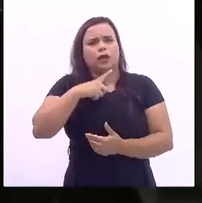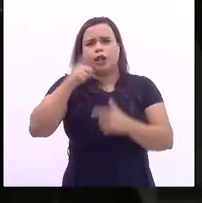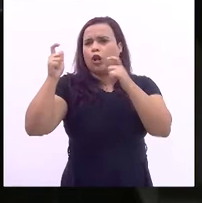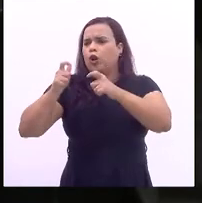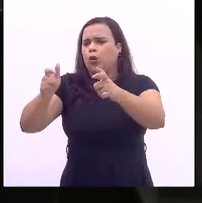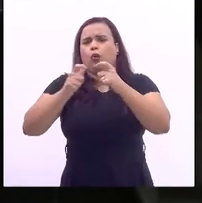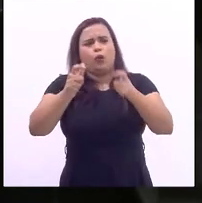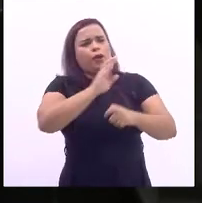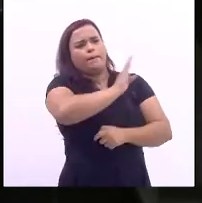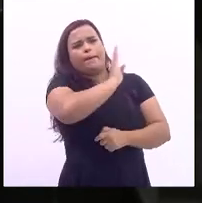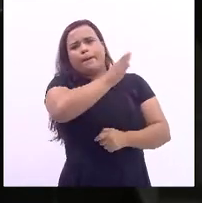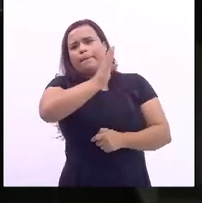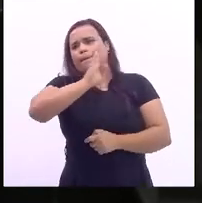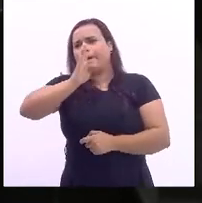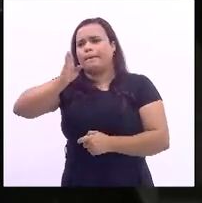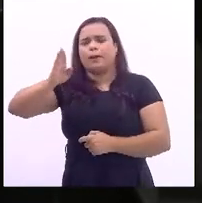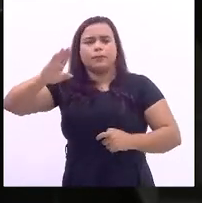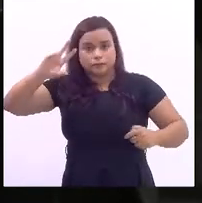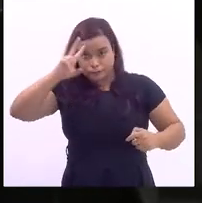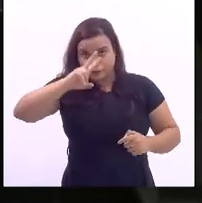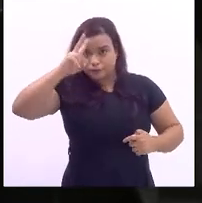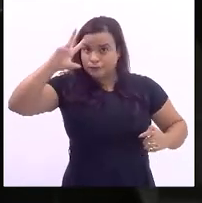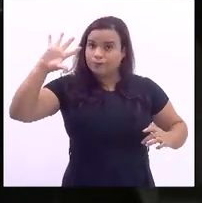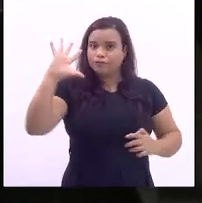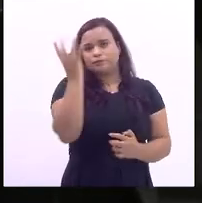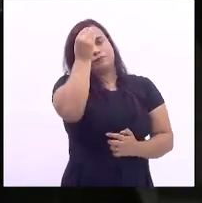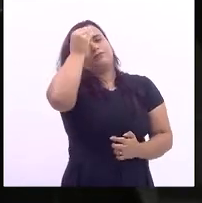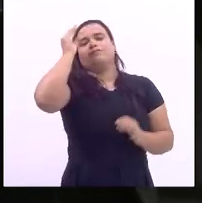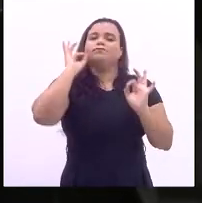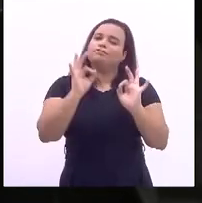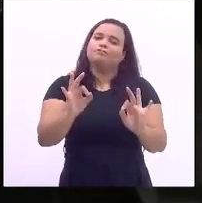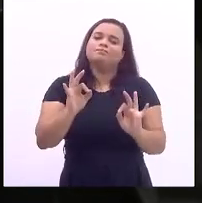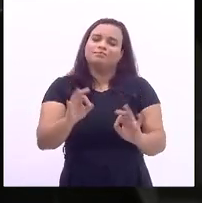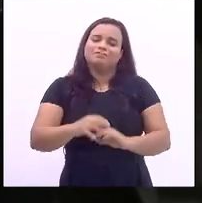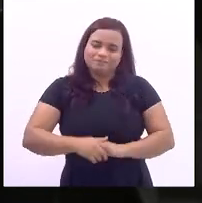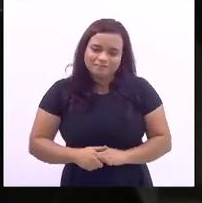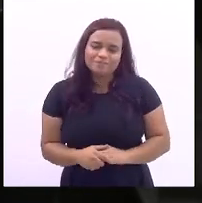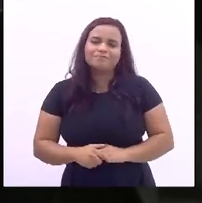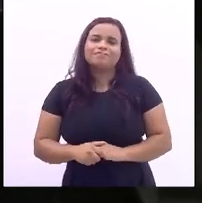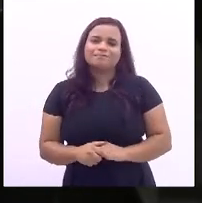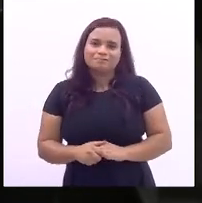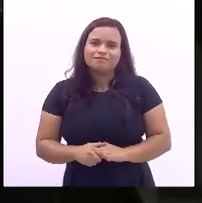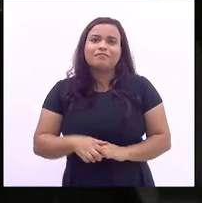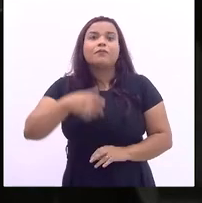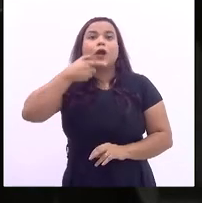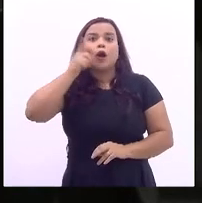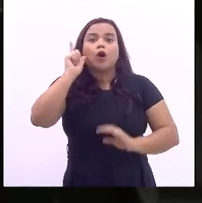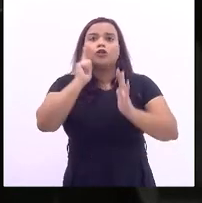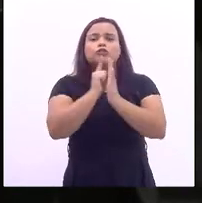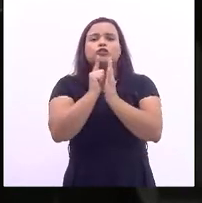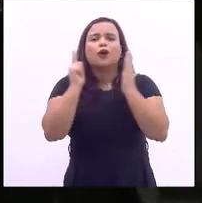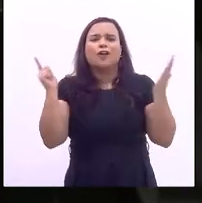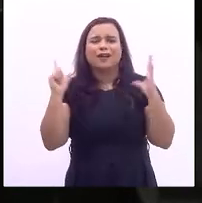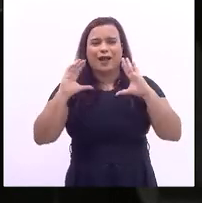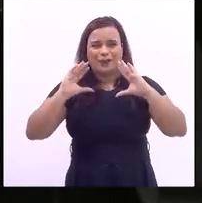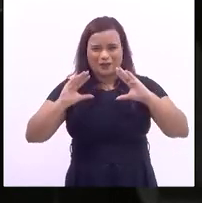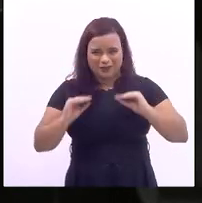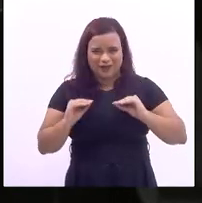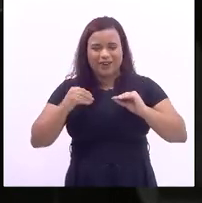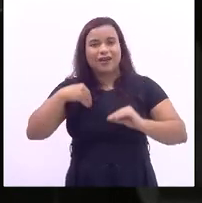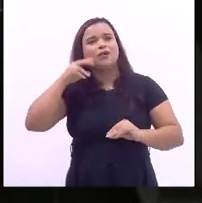transitou esse legado ficou onde assistir a um jornal no final da